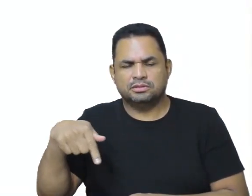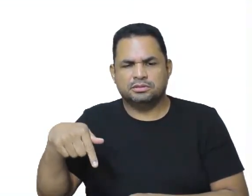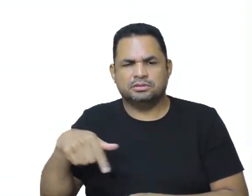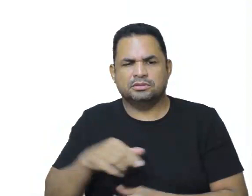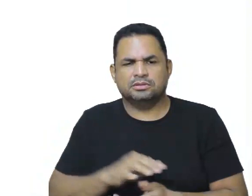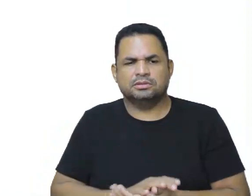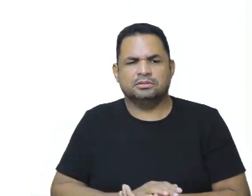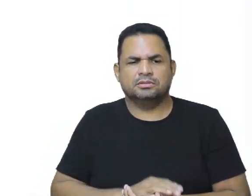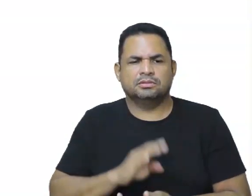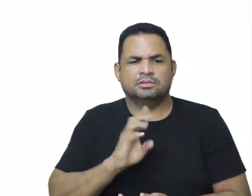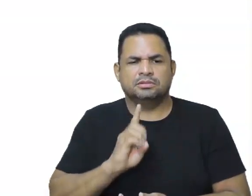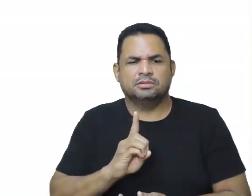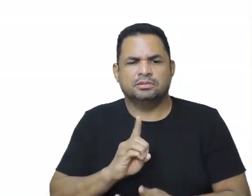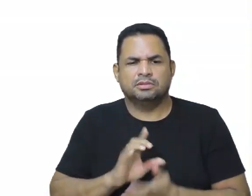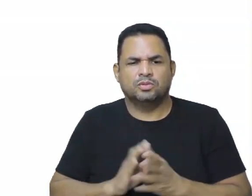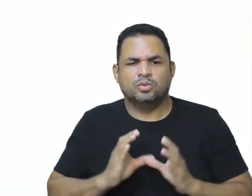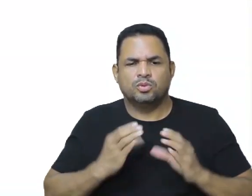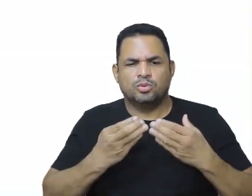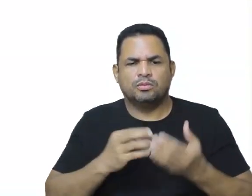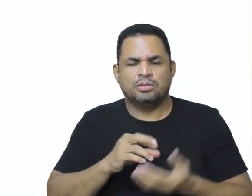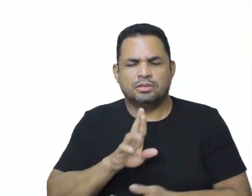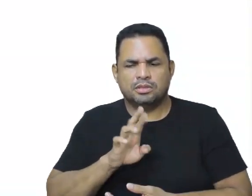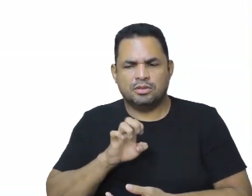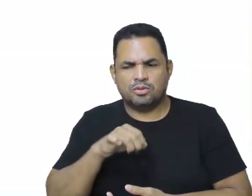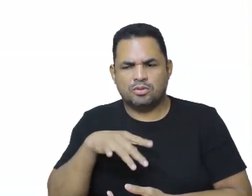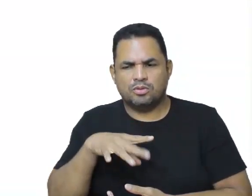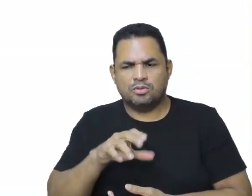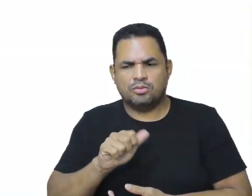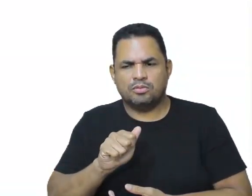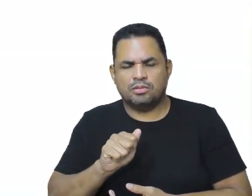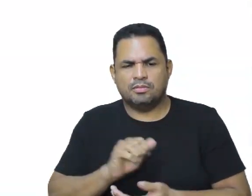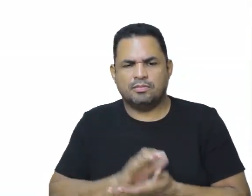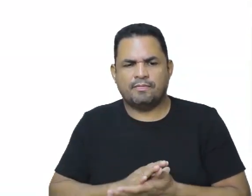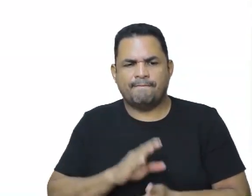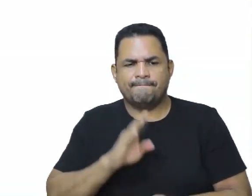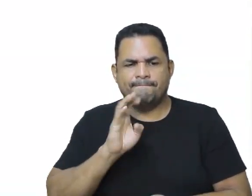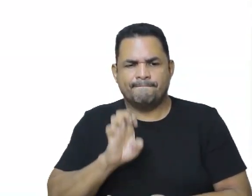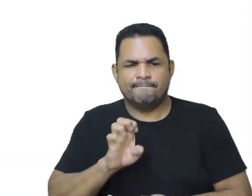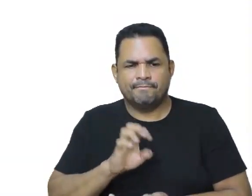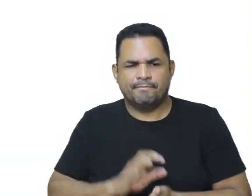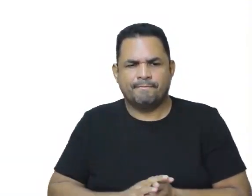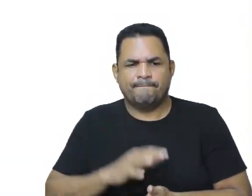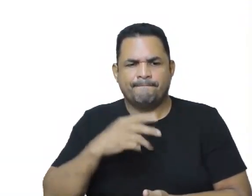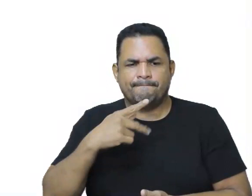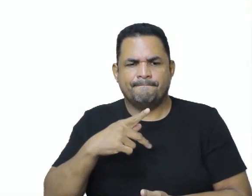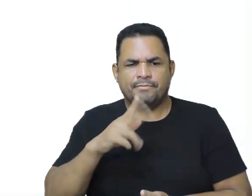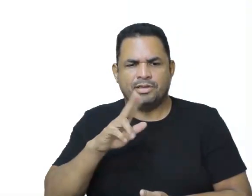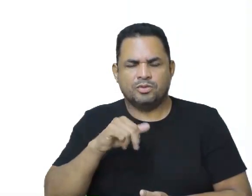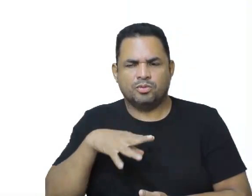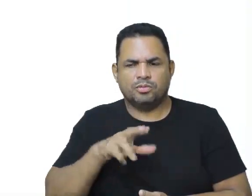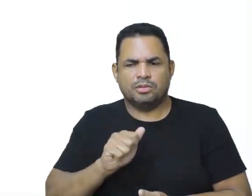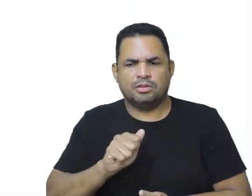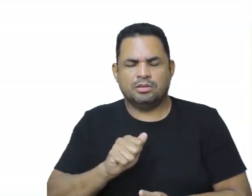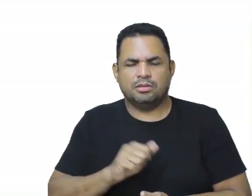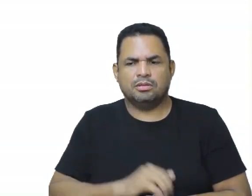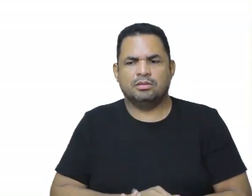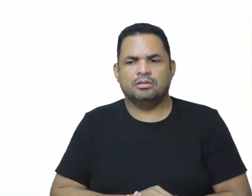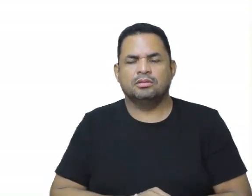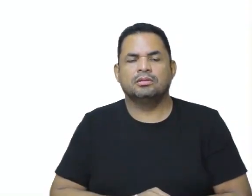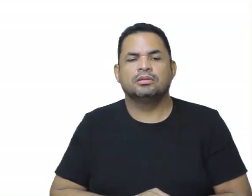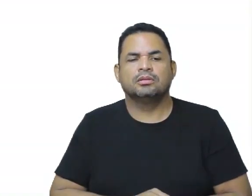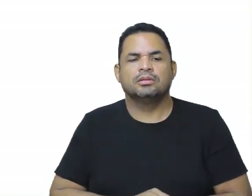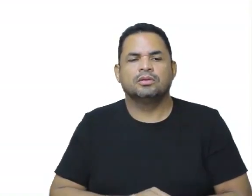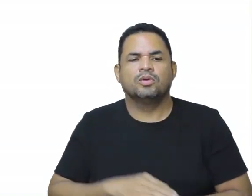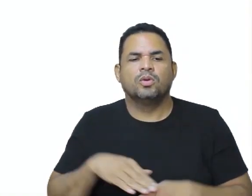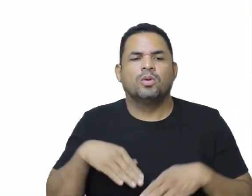E a alternativa D, Clube de Roma. Alternativa E, PNUMA. E aí,